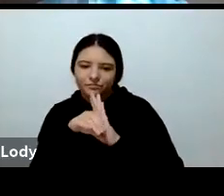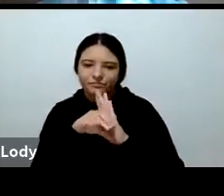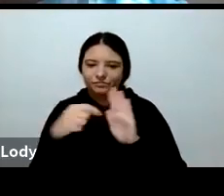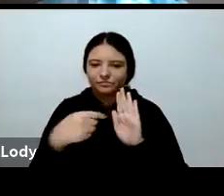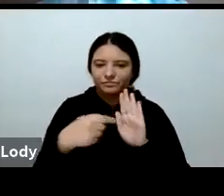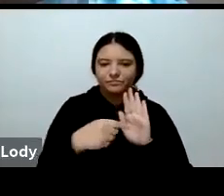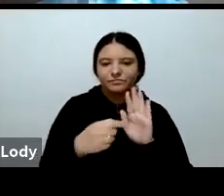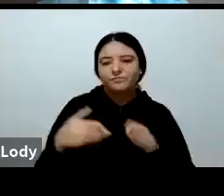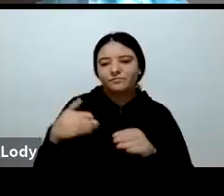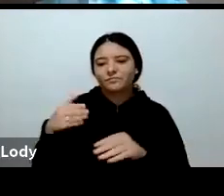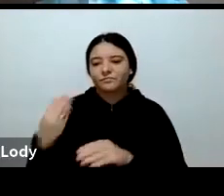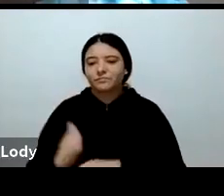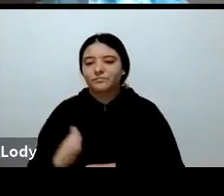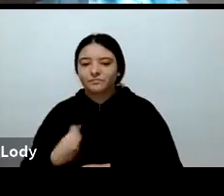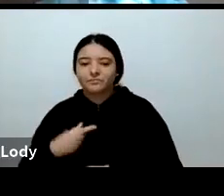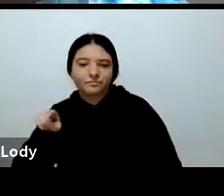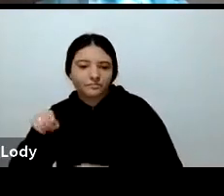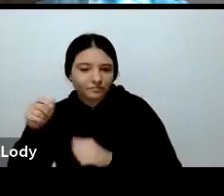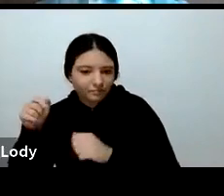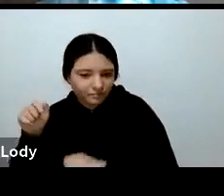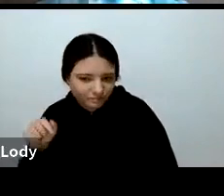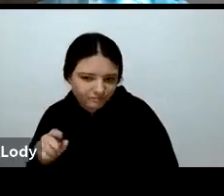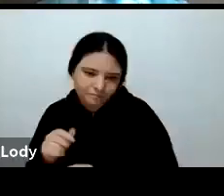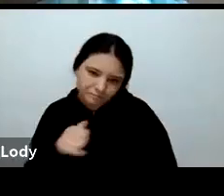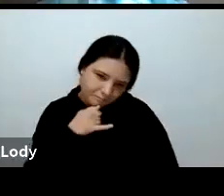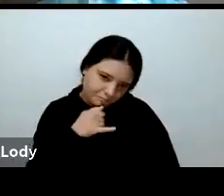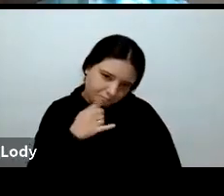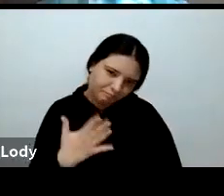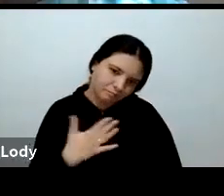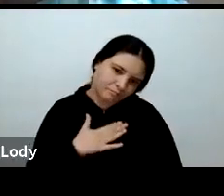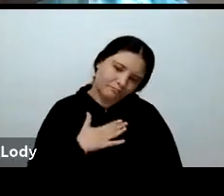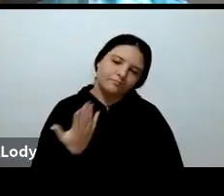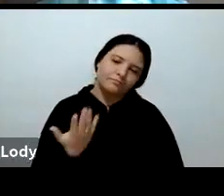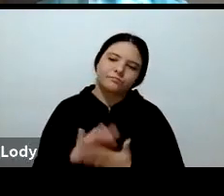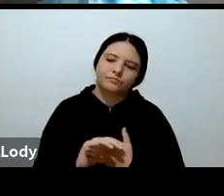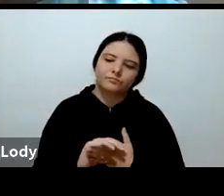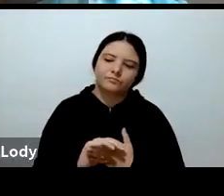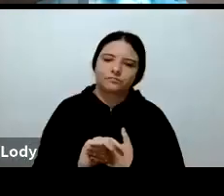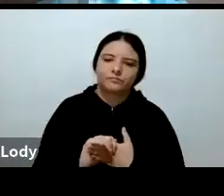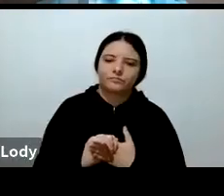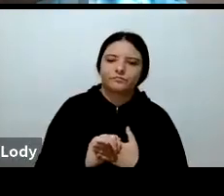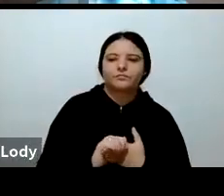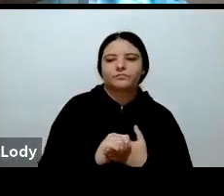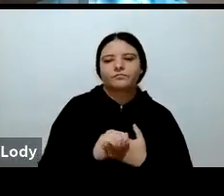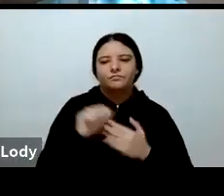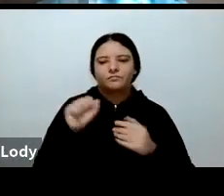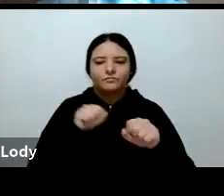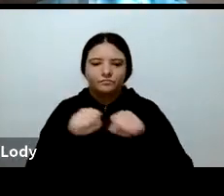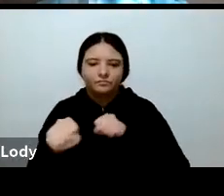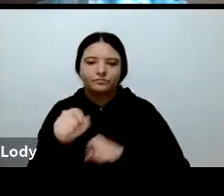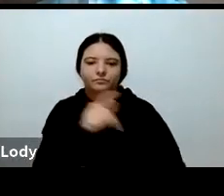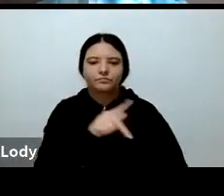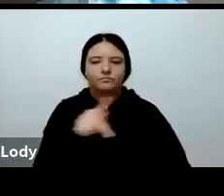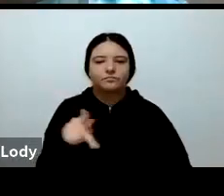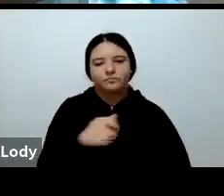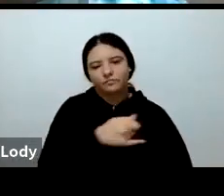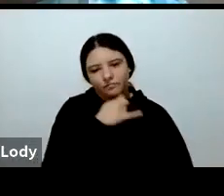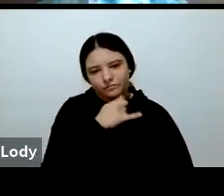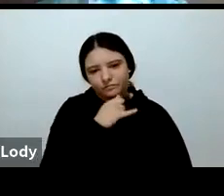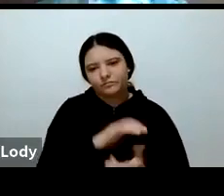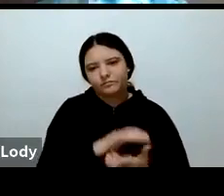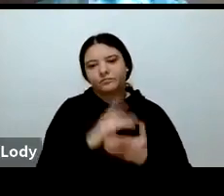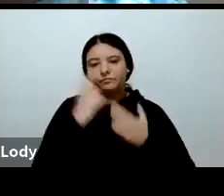presente ali, né? Então, eu, por exemplo, assim, né, na questão da formação de professores, uma